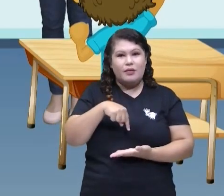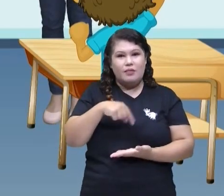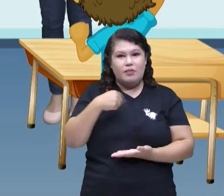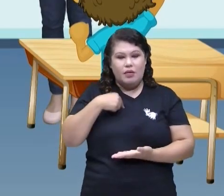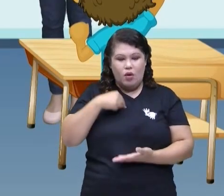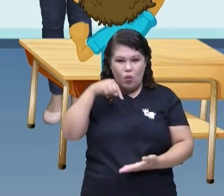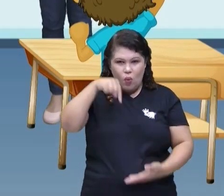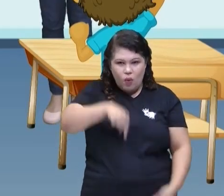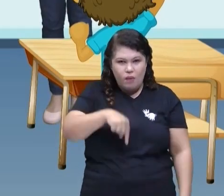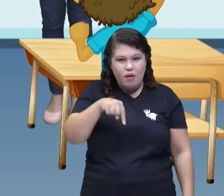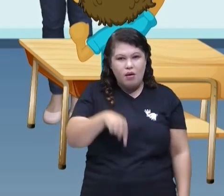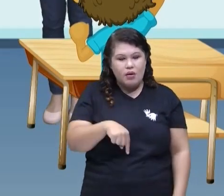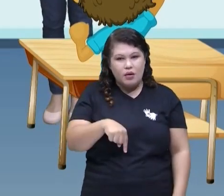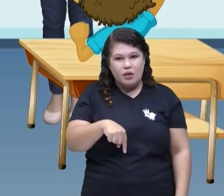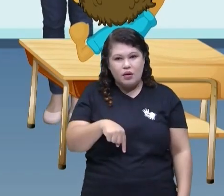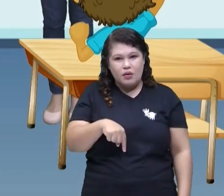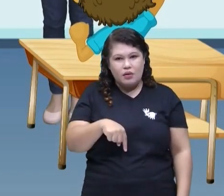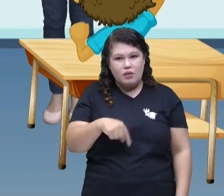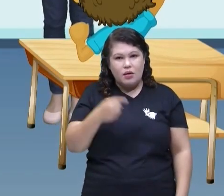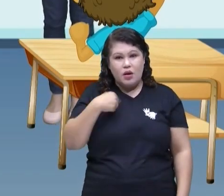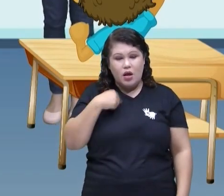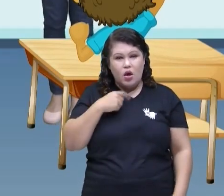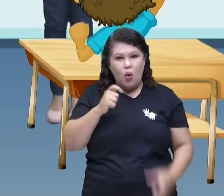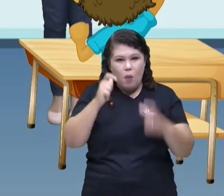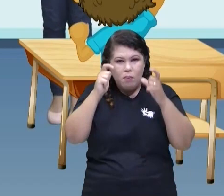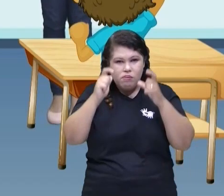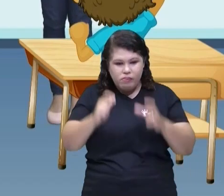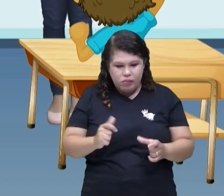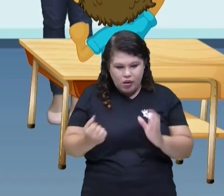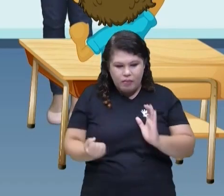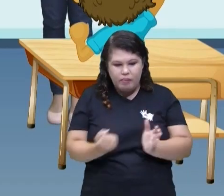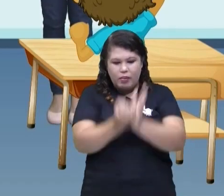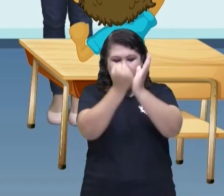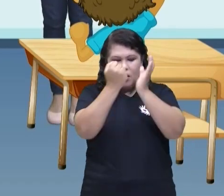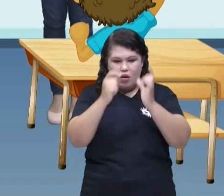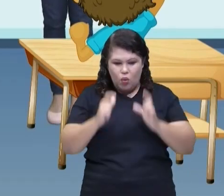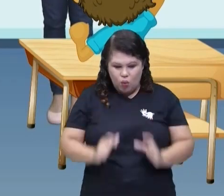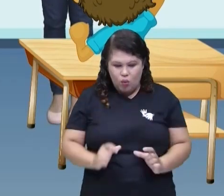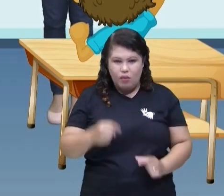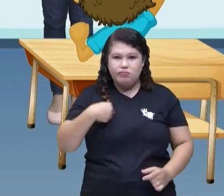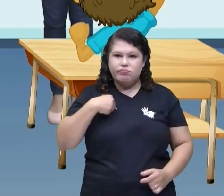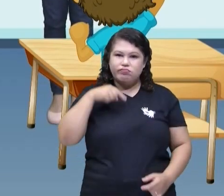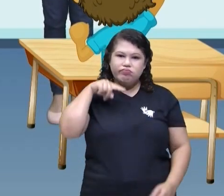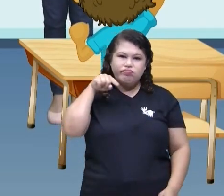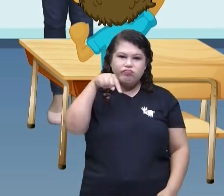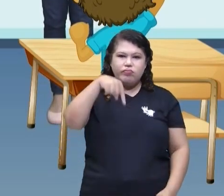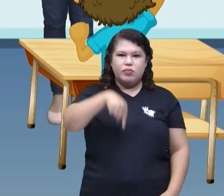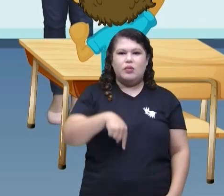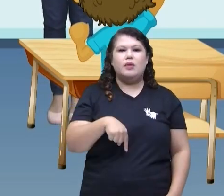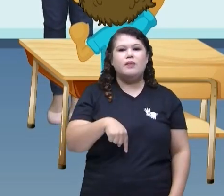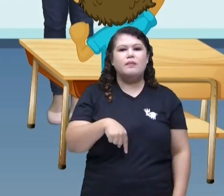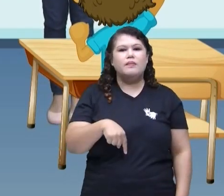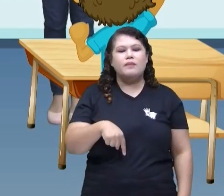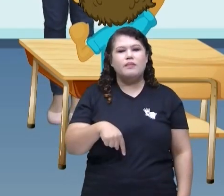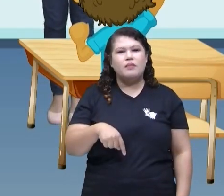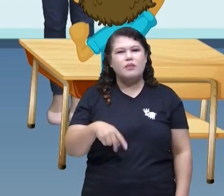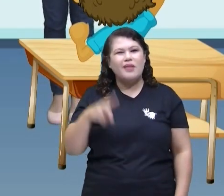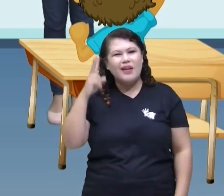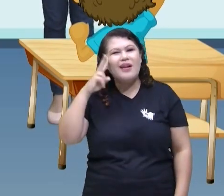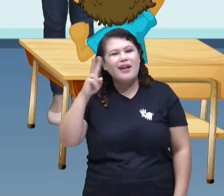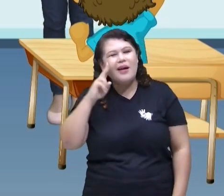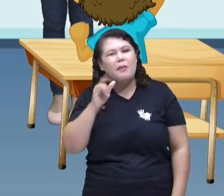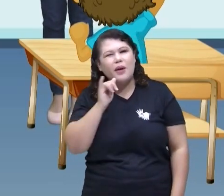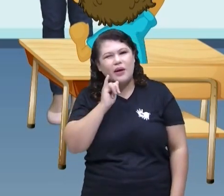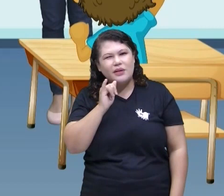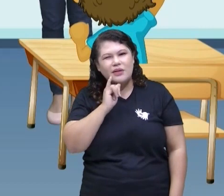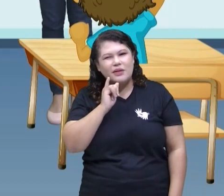aqui, então isso eu estou marcando um lugar que eu estou. Você se lembra no nosso exemplo